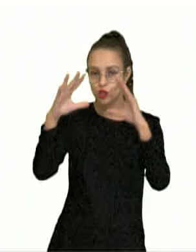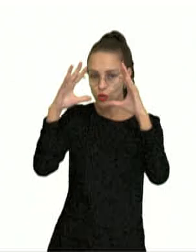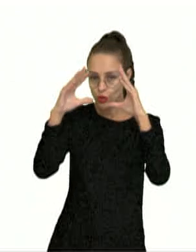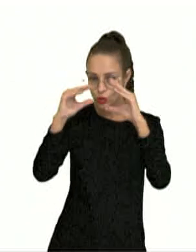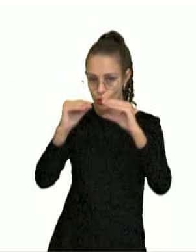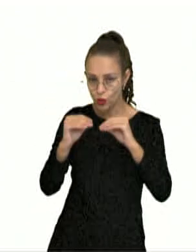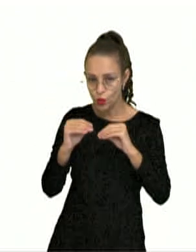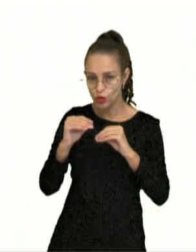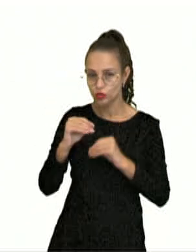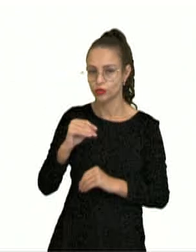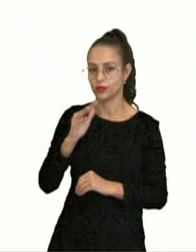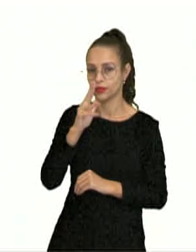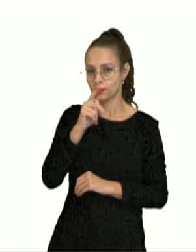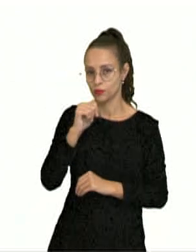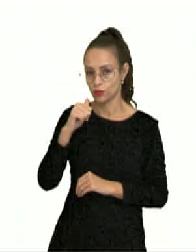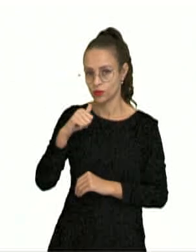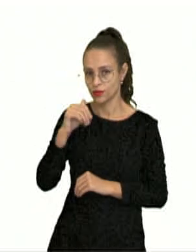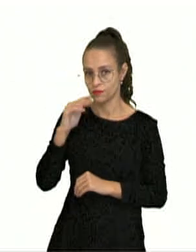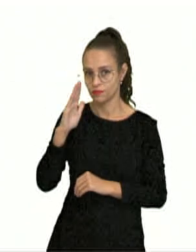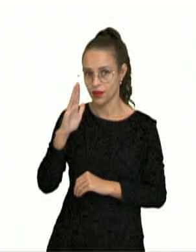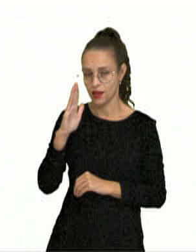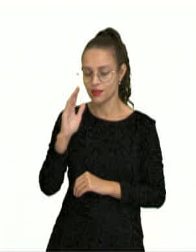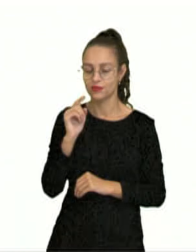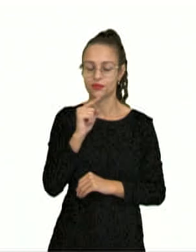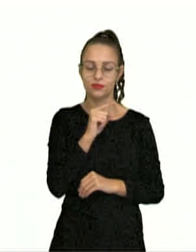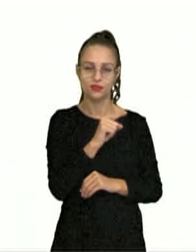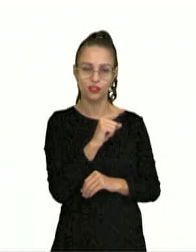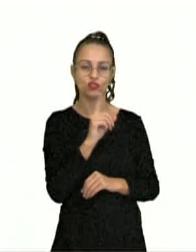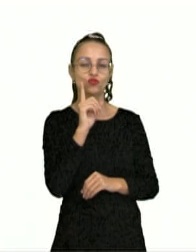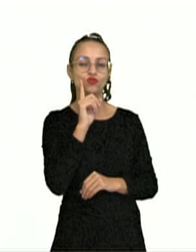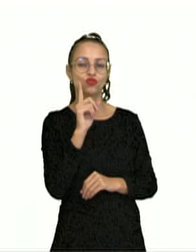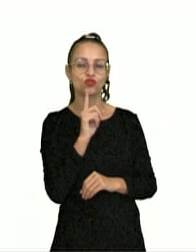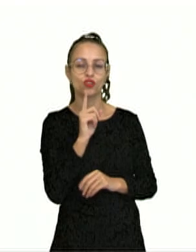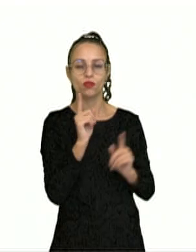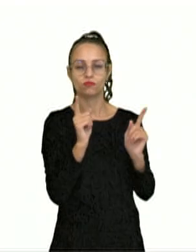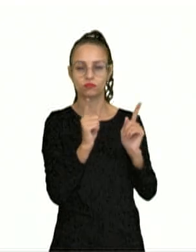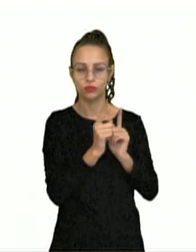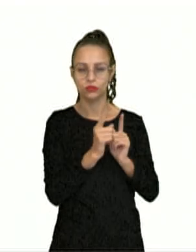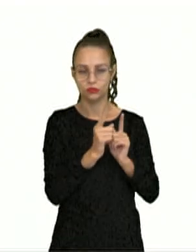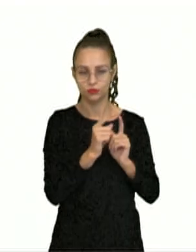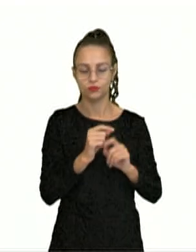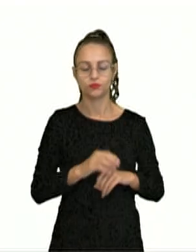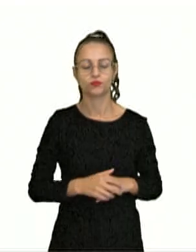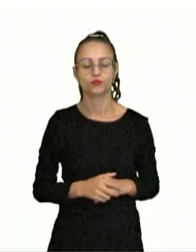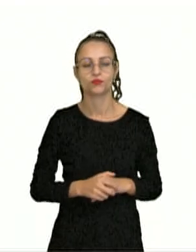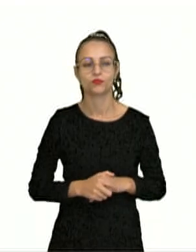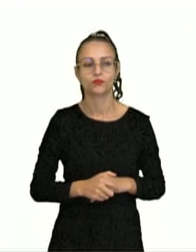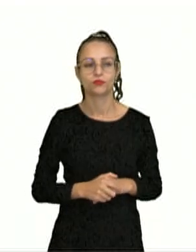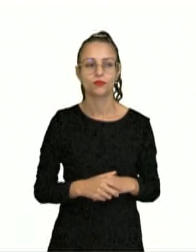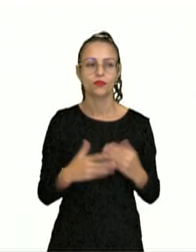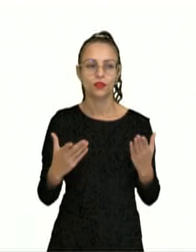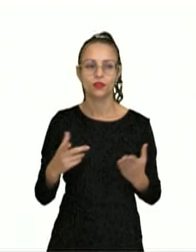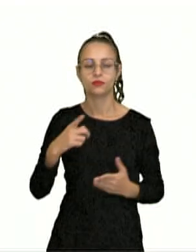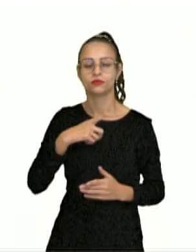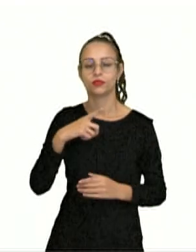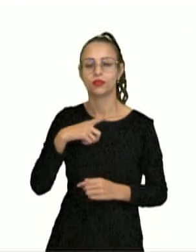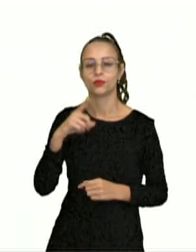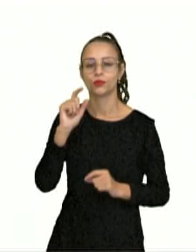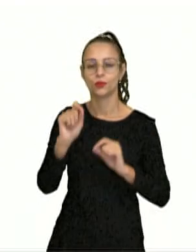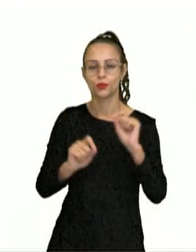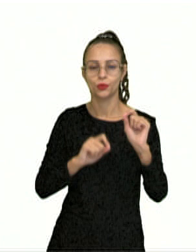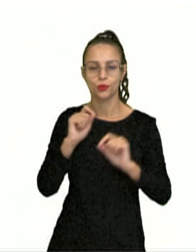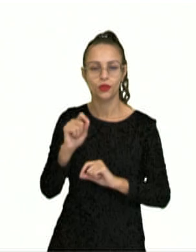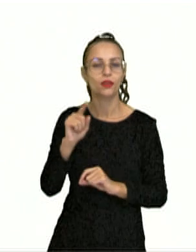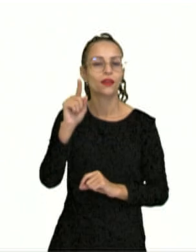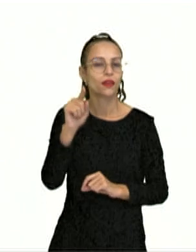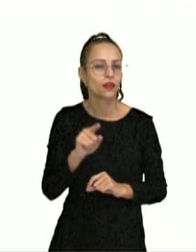dias são curtos. Então, se inverte do que era lá no verão. E aí nós vamos ter o estabelecimento, né, do que a gente